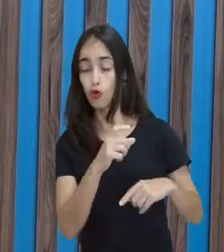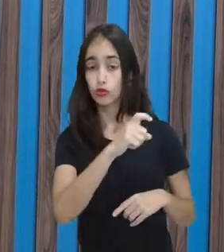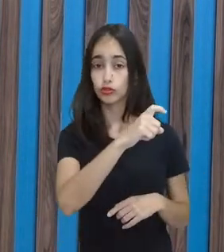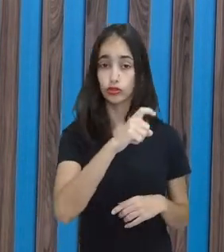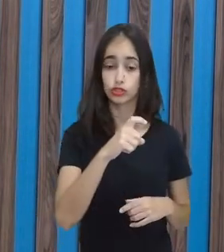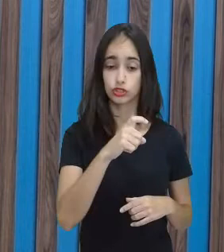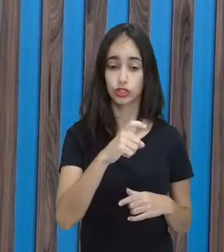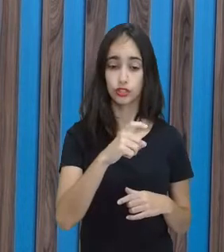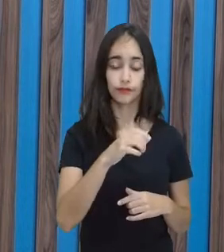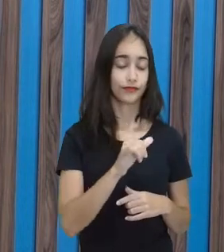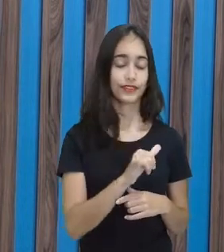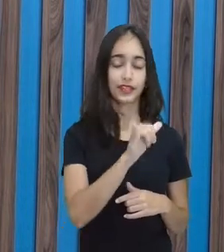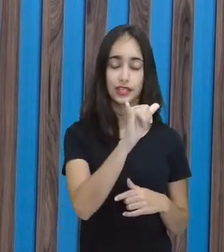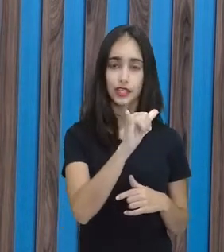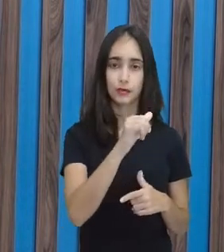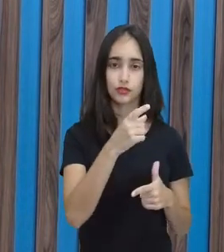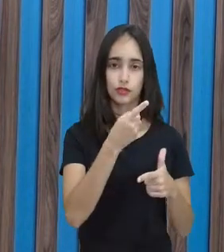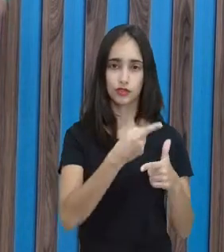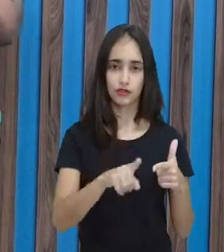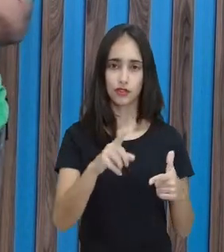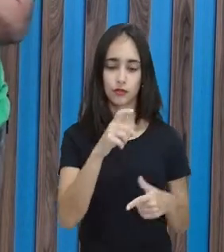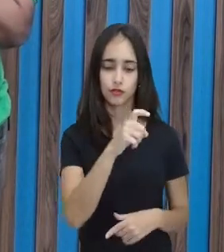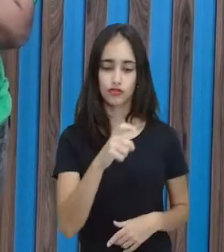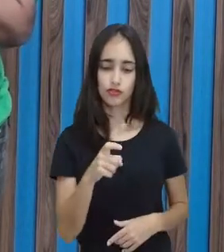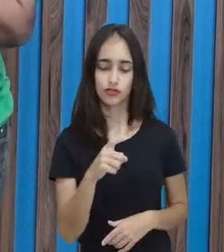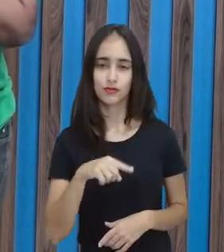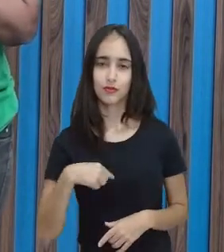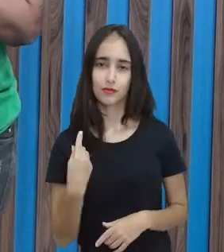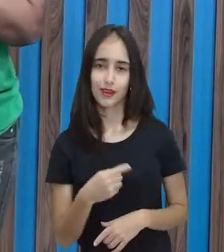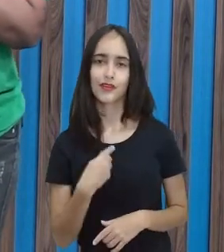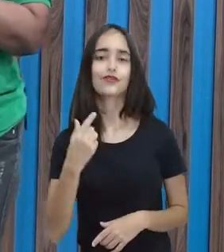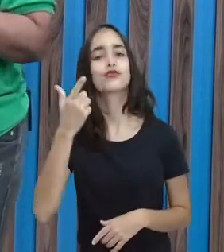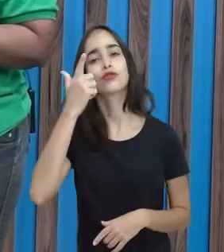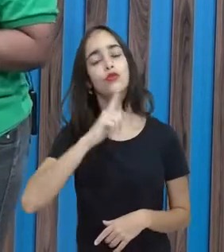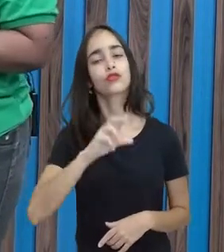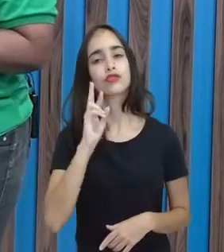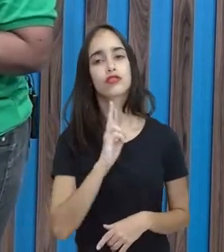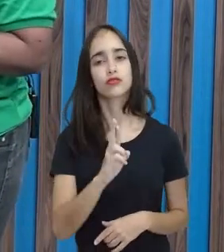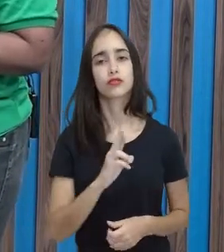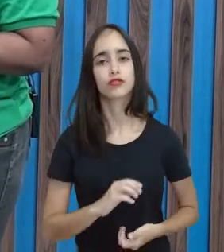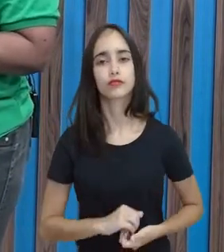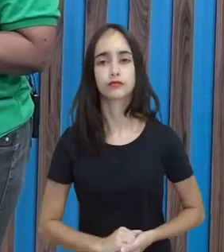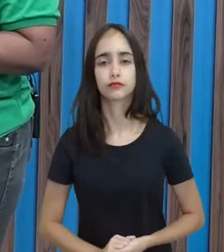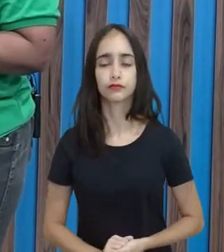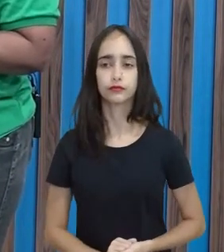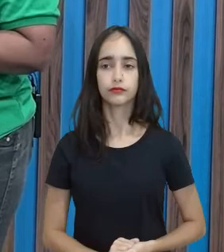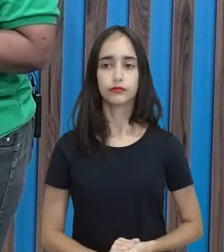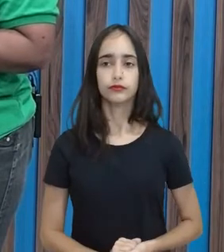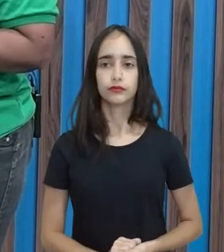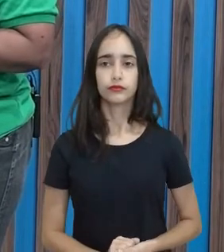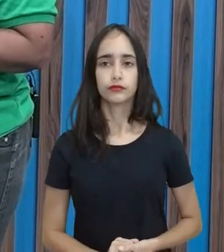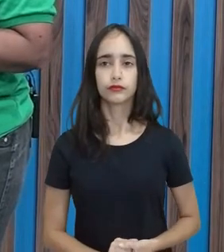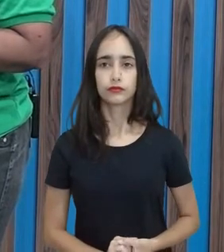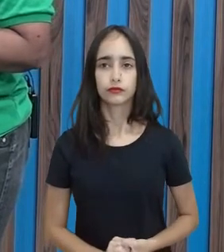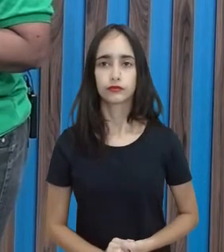y dividido por x, para poder calcular a constante de proporcionalidade.